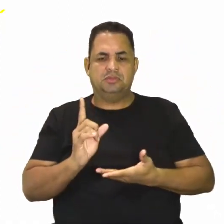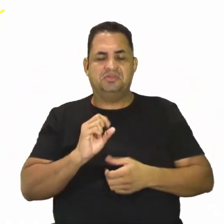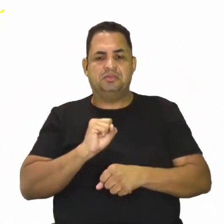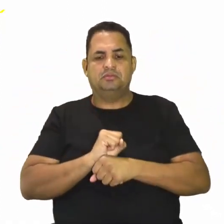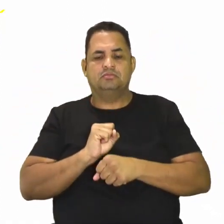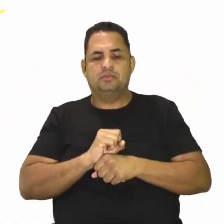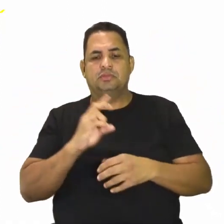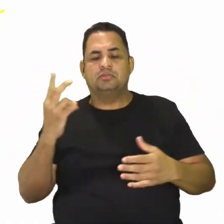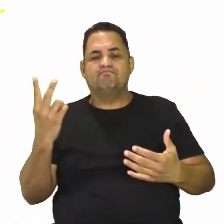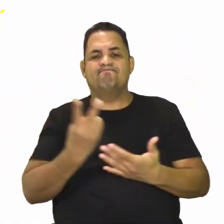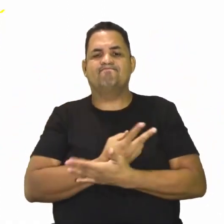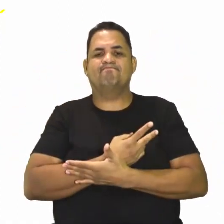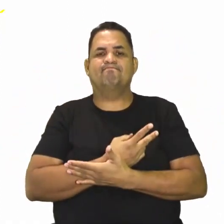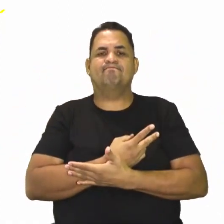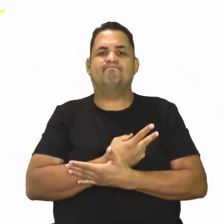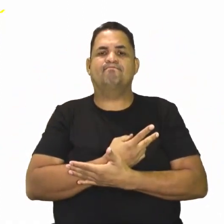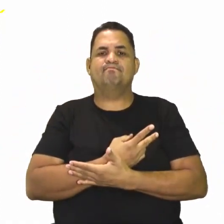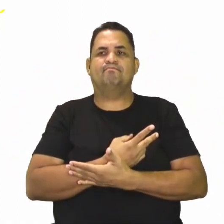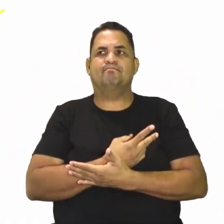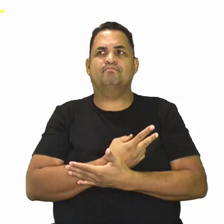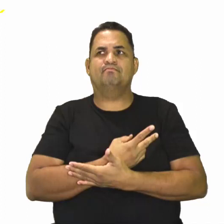podem provocar